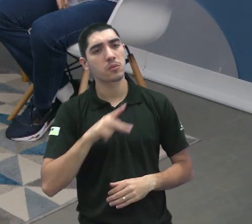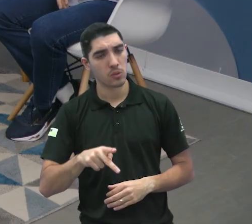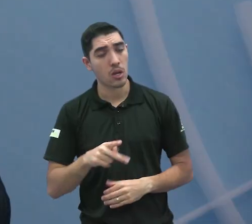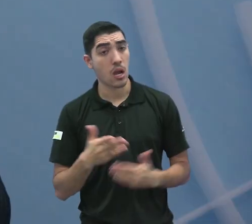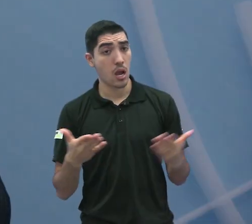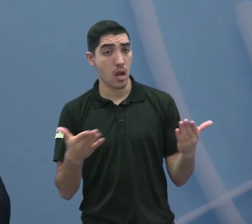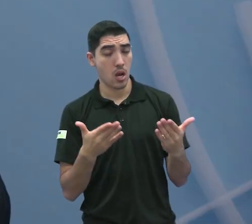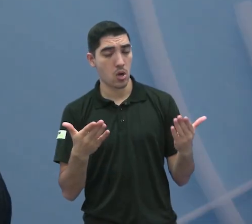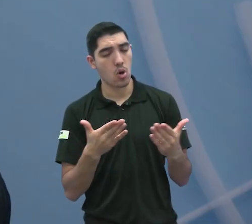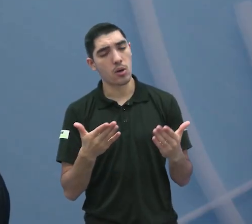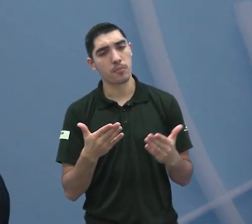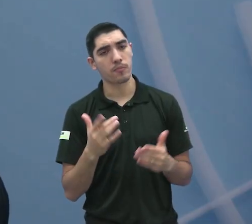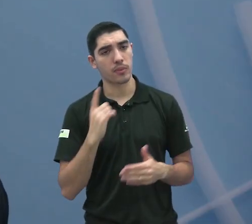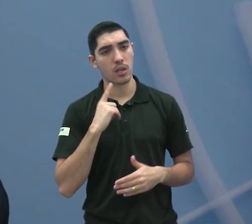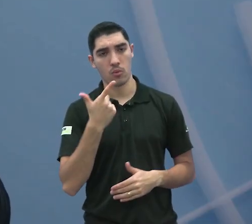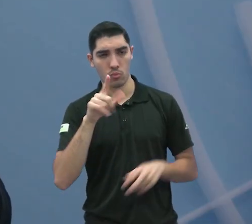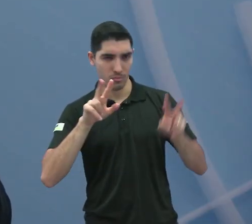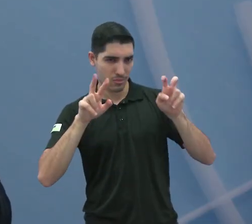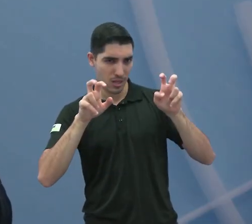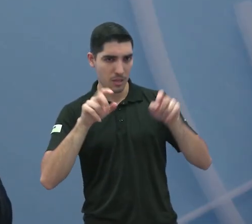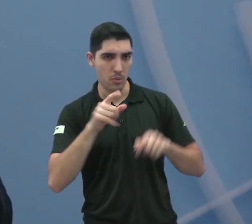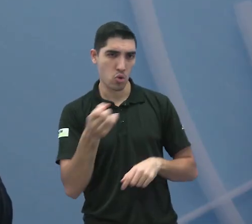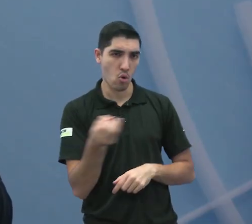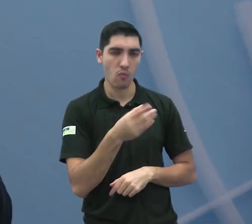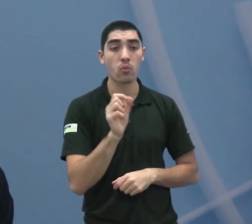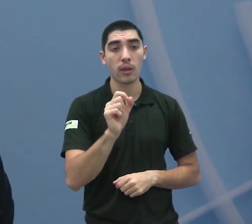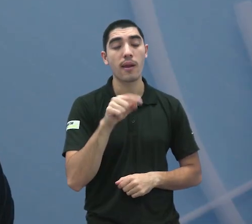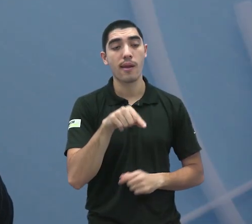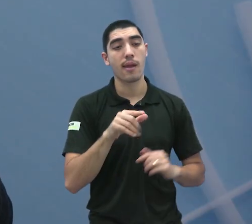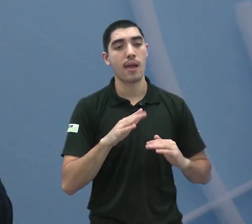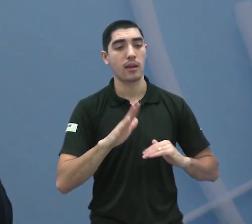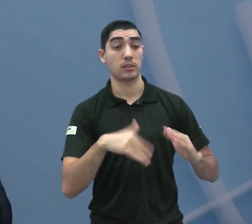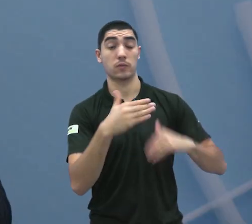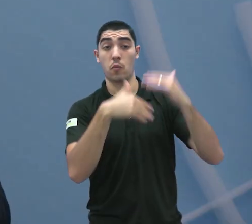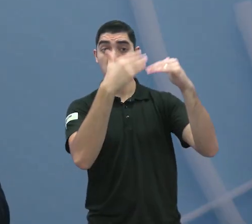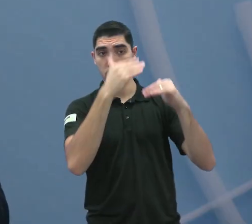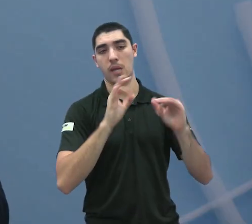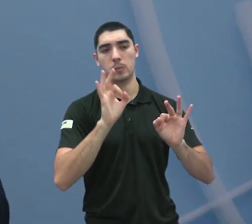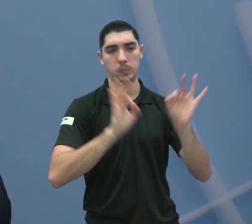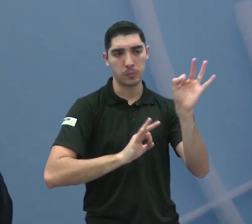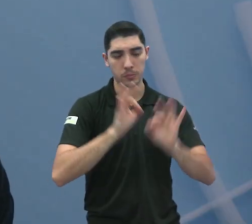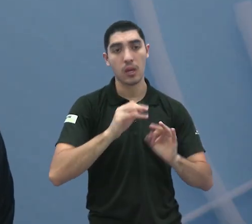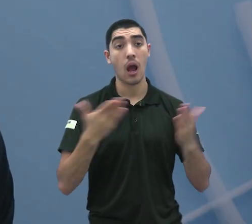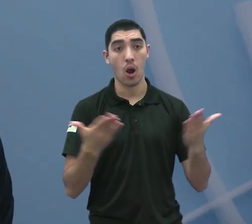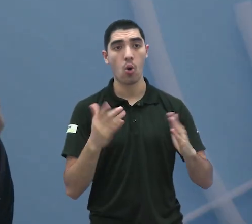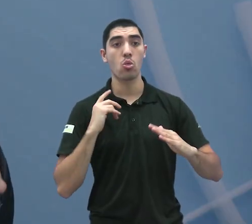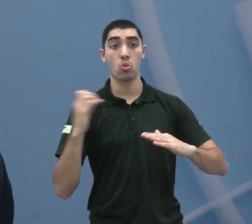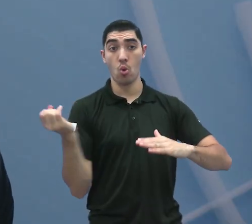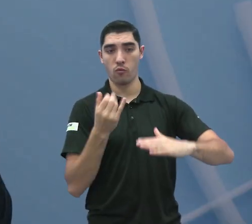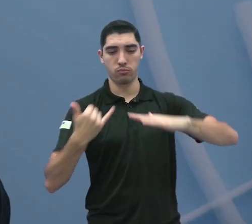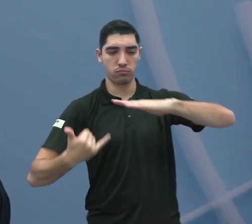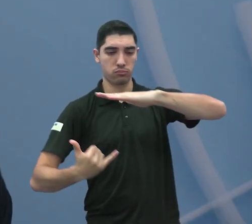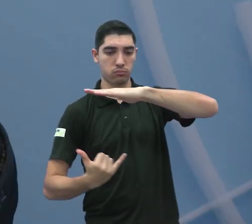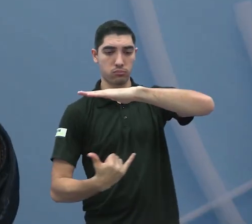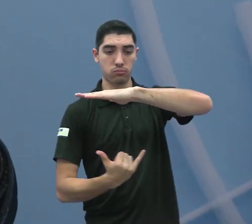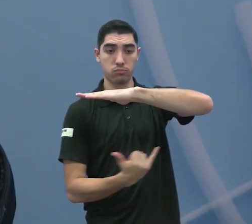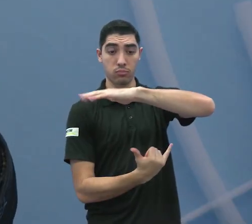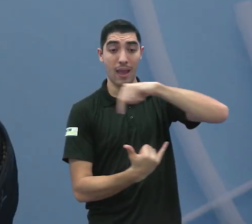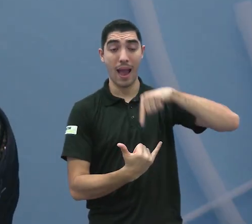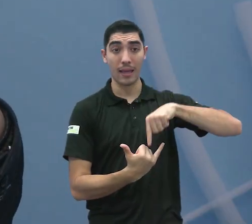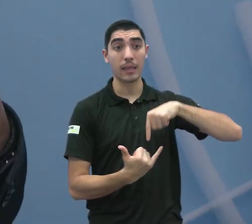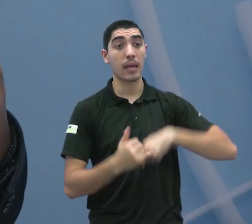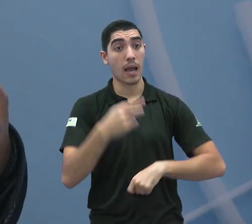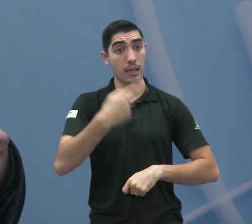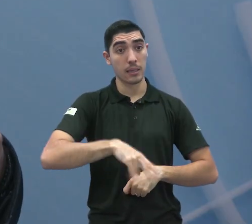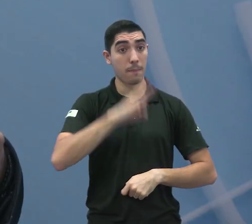um assunto recente também dentro disso, que é o desenvolvimento, a construção de um submarino nuclear brasileiro,